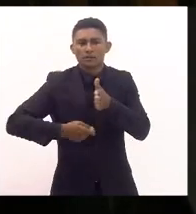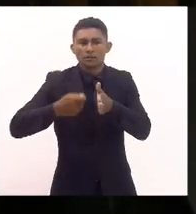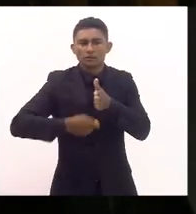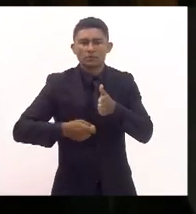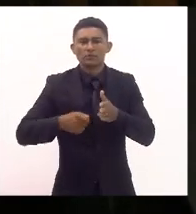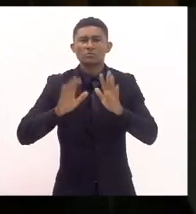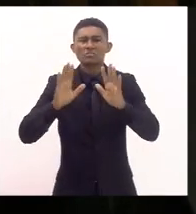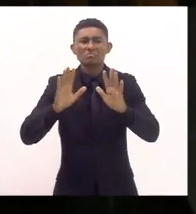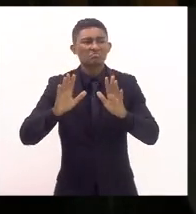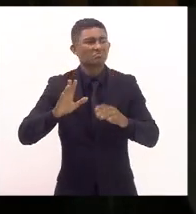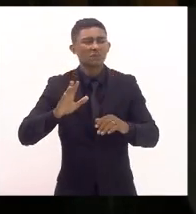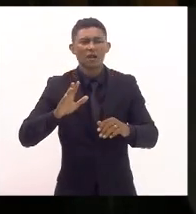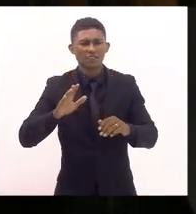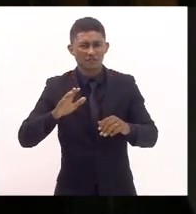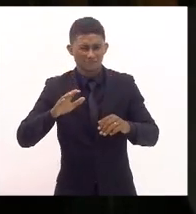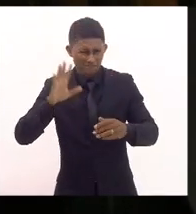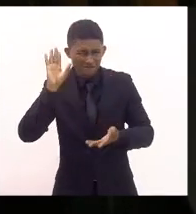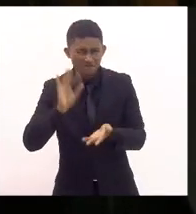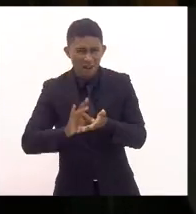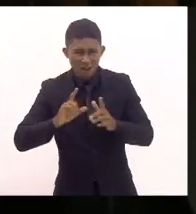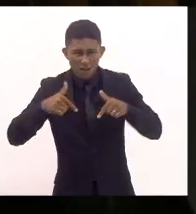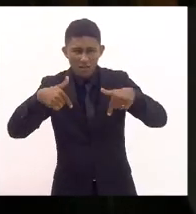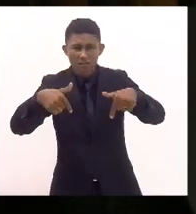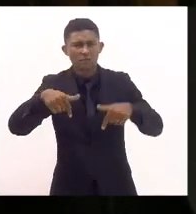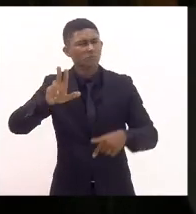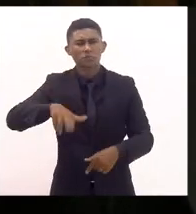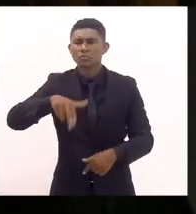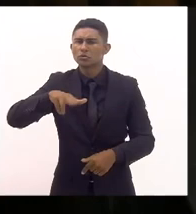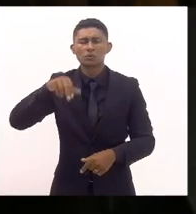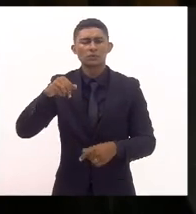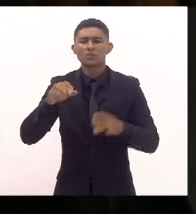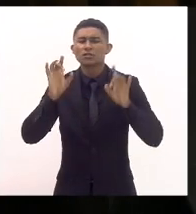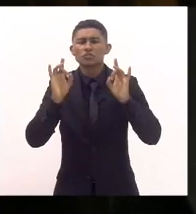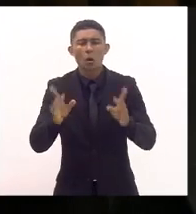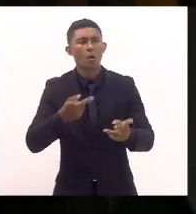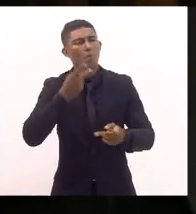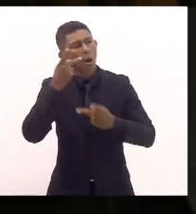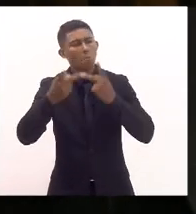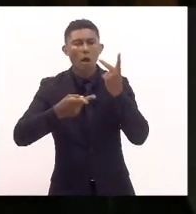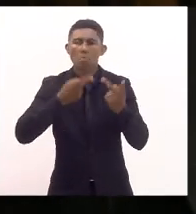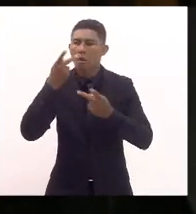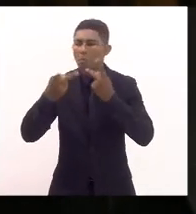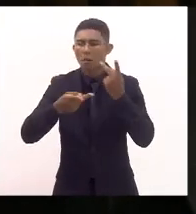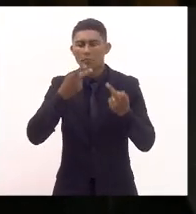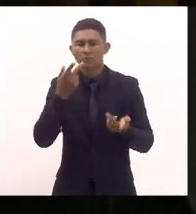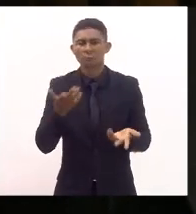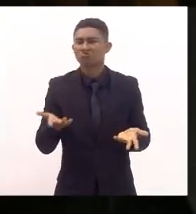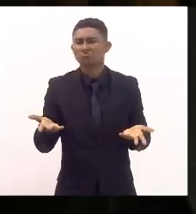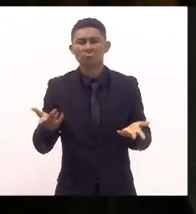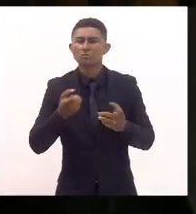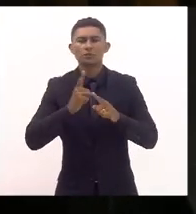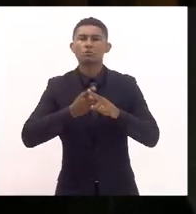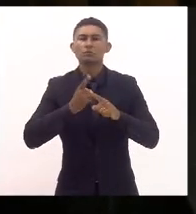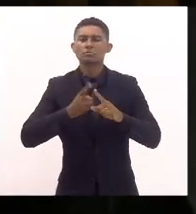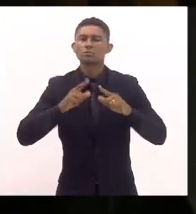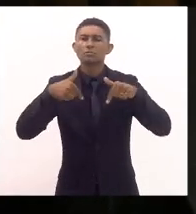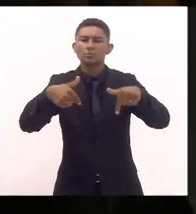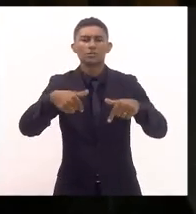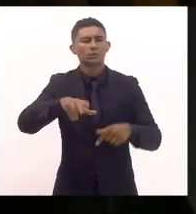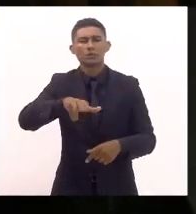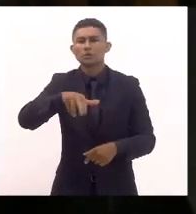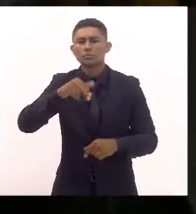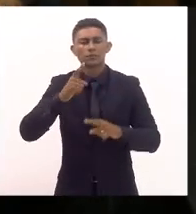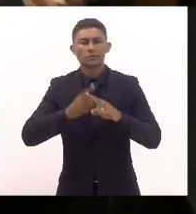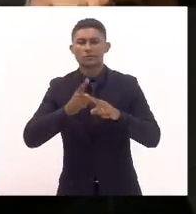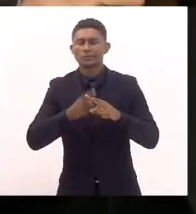é efetivada é só o discurso não acontece E por que será que não acontece